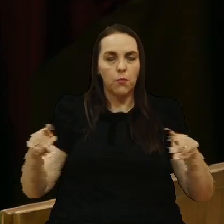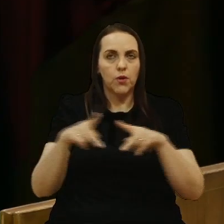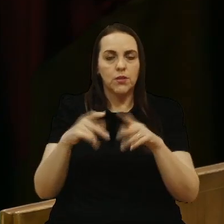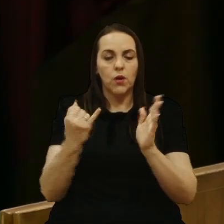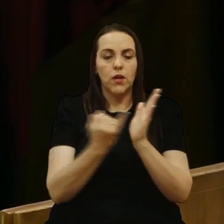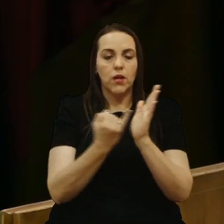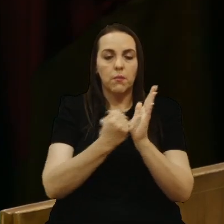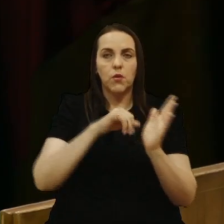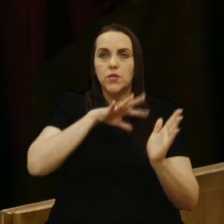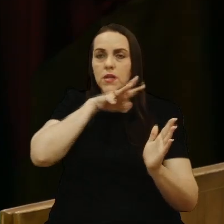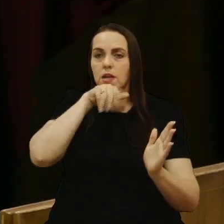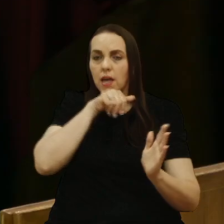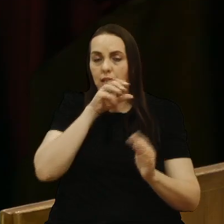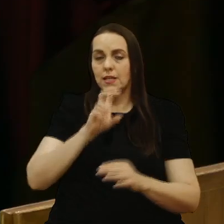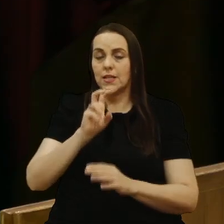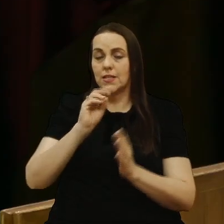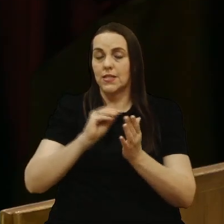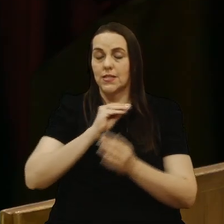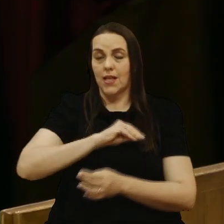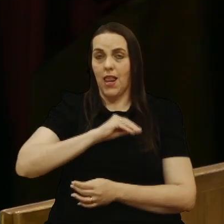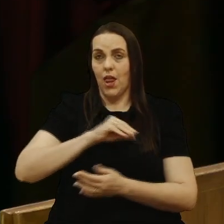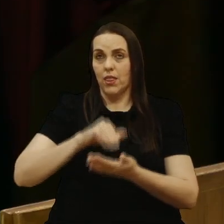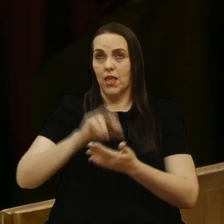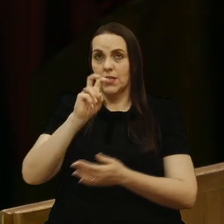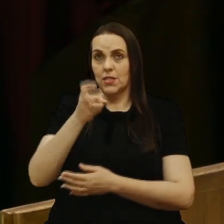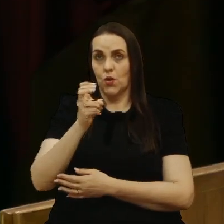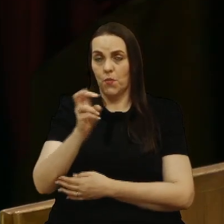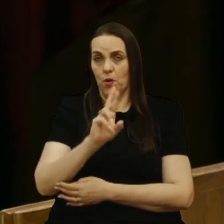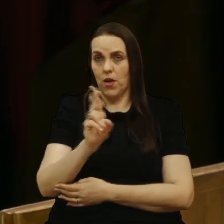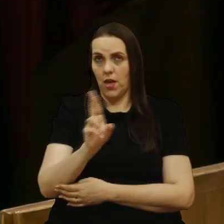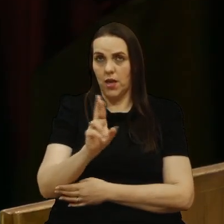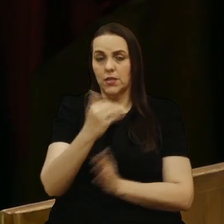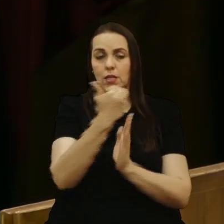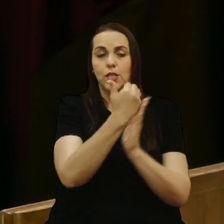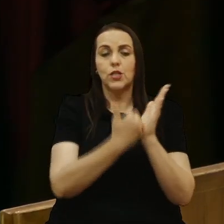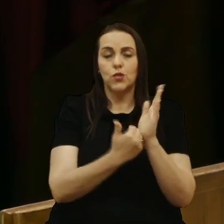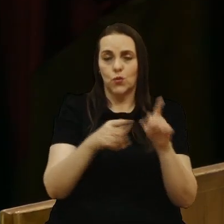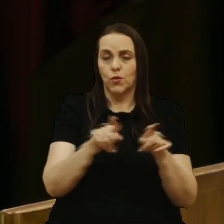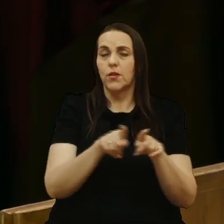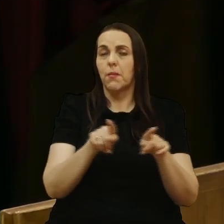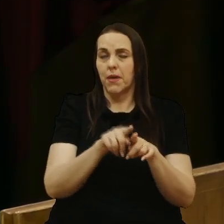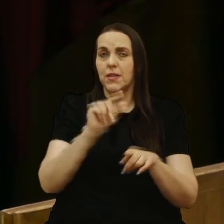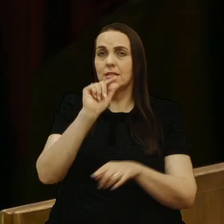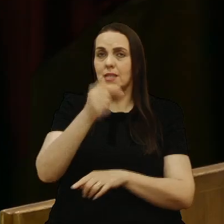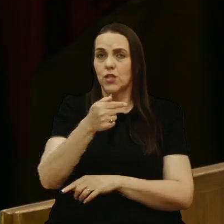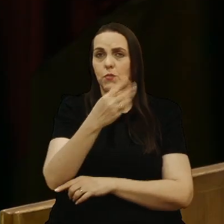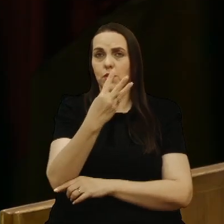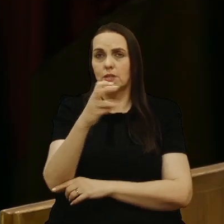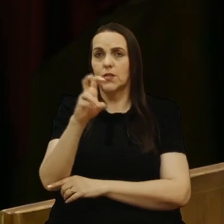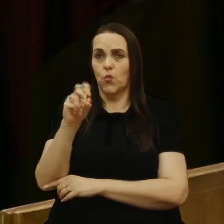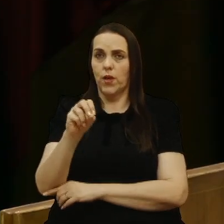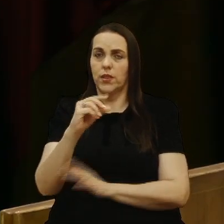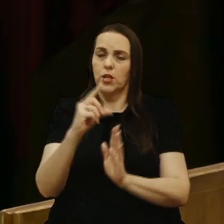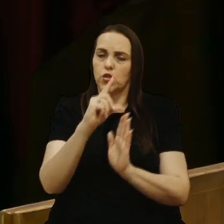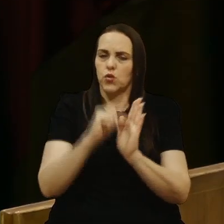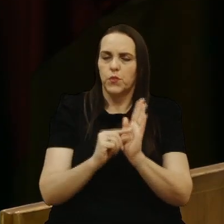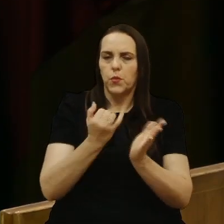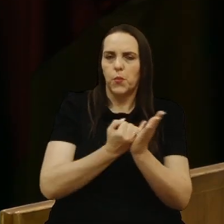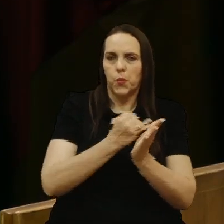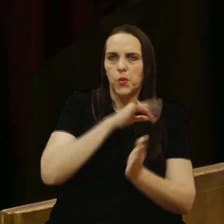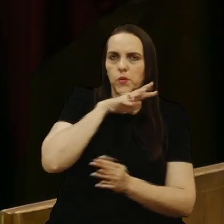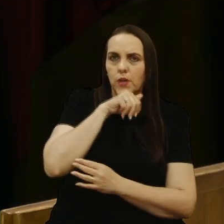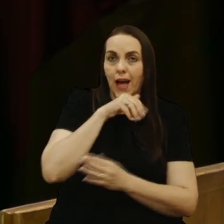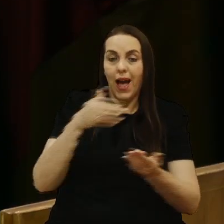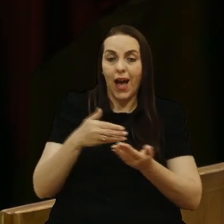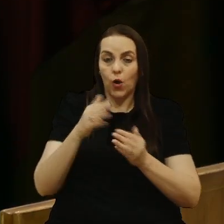até R$5.000 e o desconto para quem ganha até 7.350. Agora, nosso próximo passo